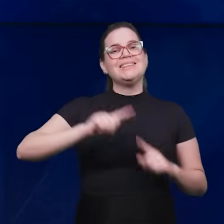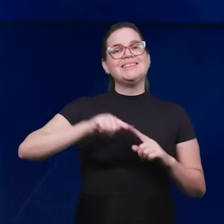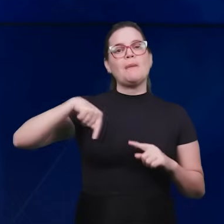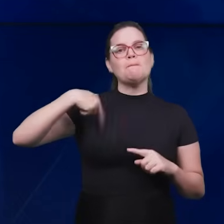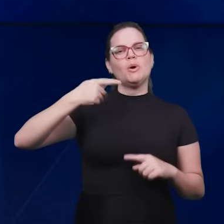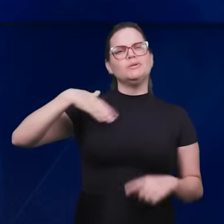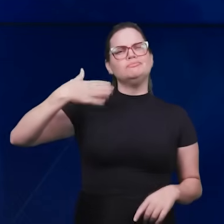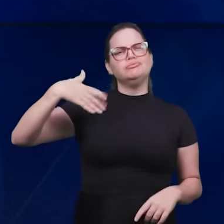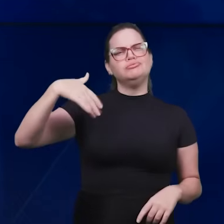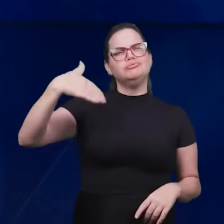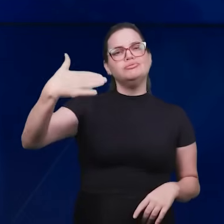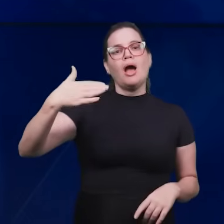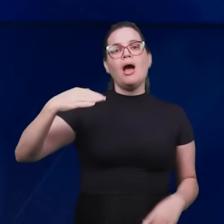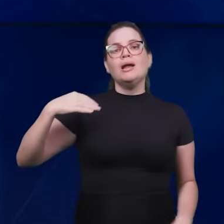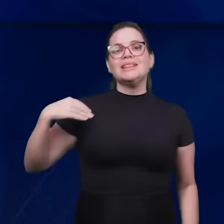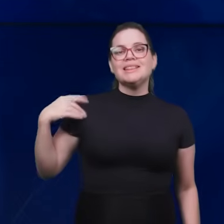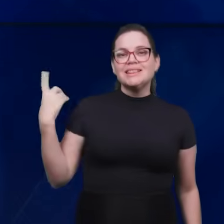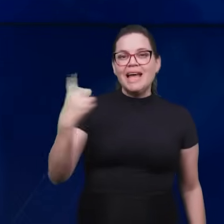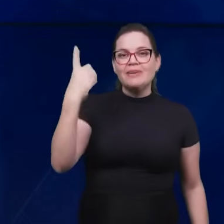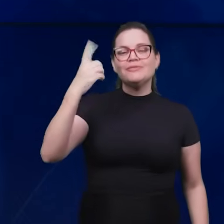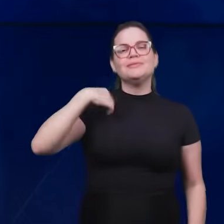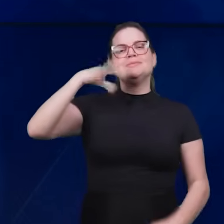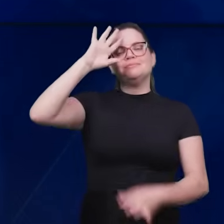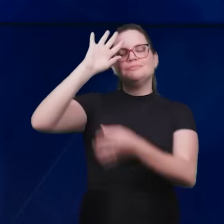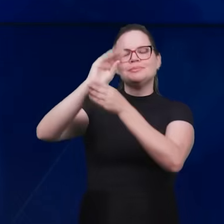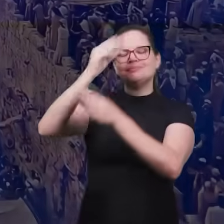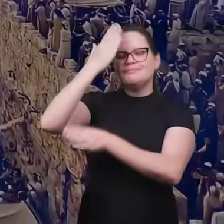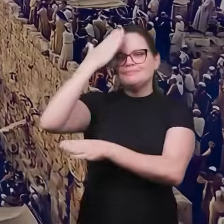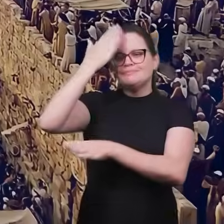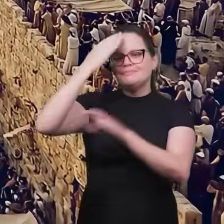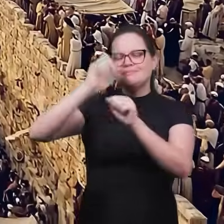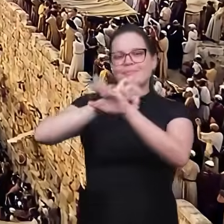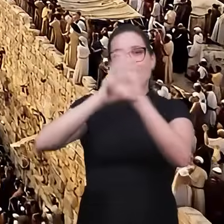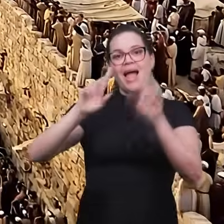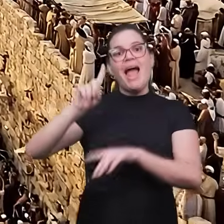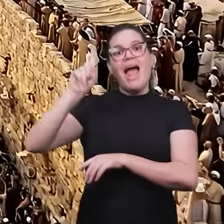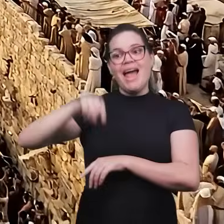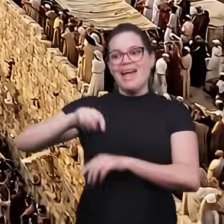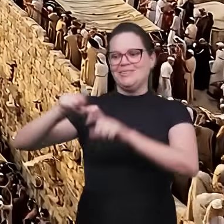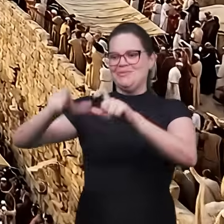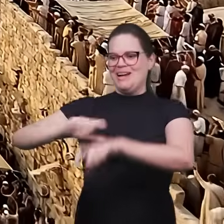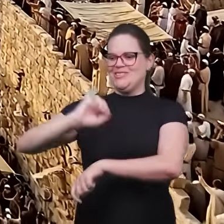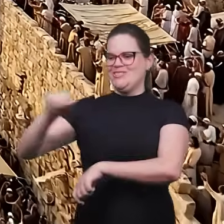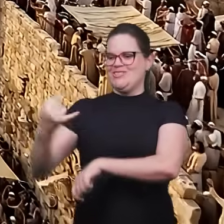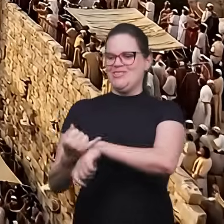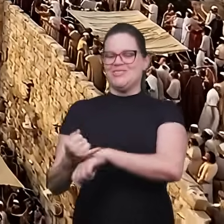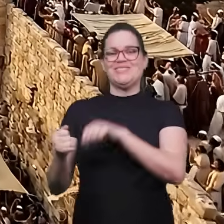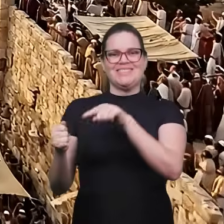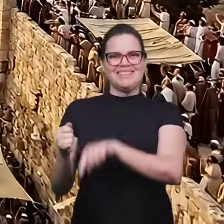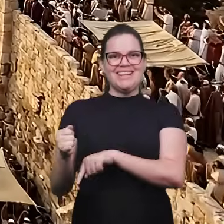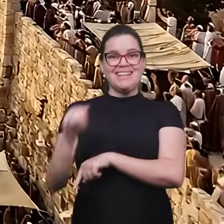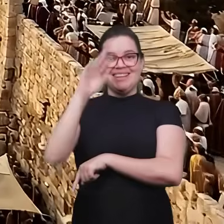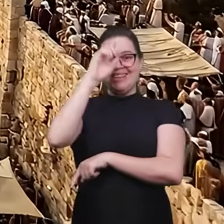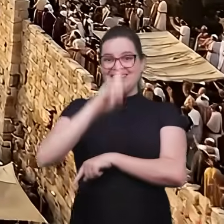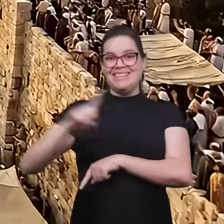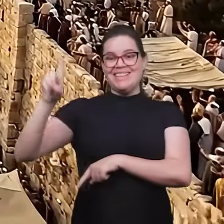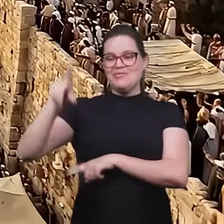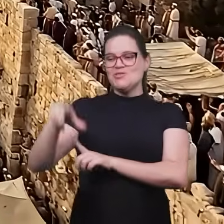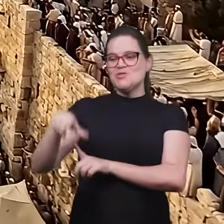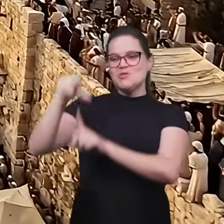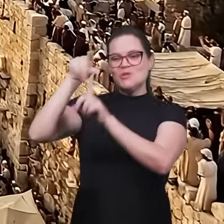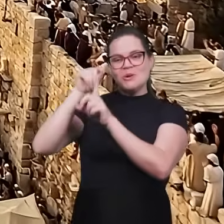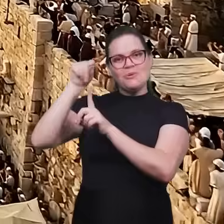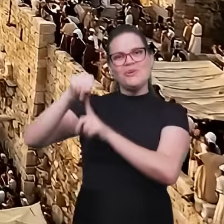Davi. Davi que entendeu que Jerusalém era o lugar que Deus havia separado